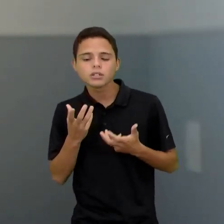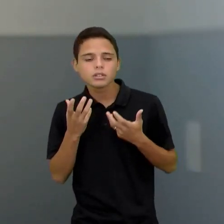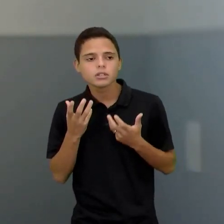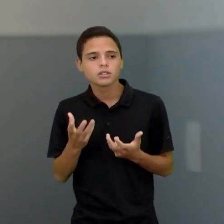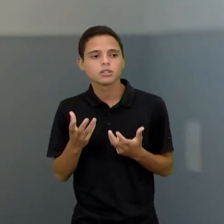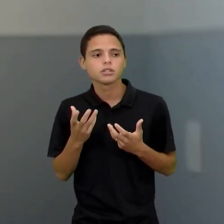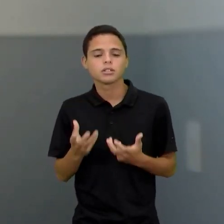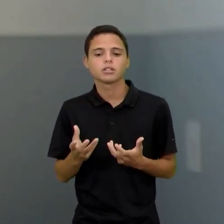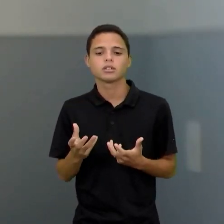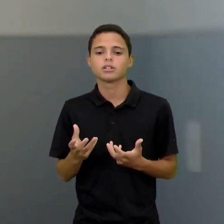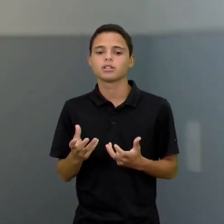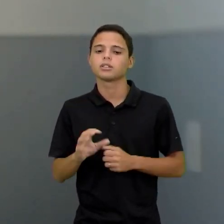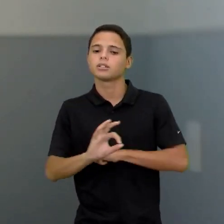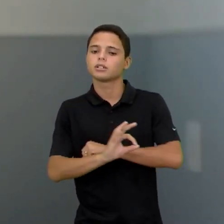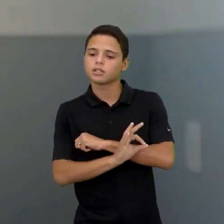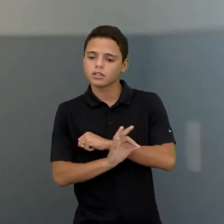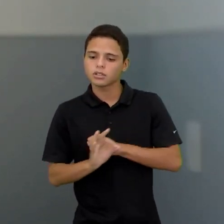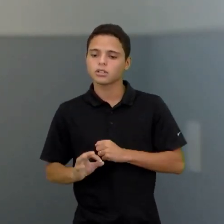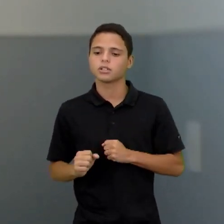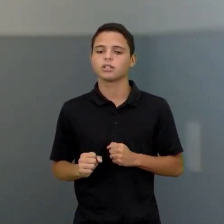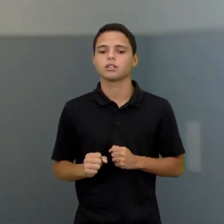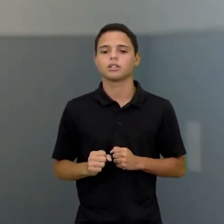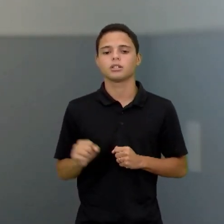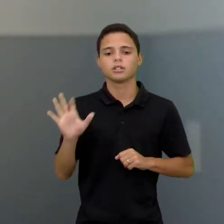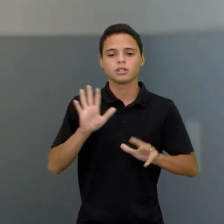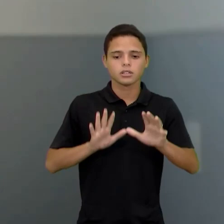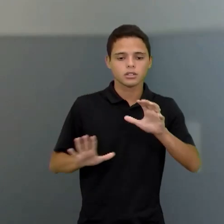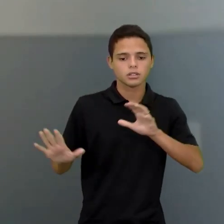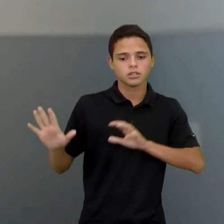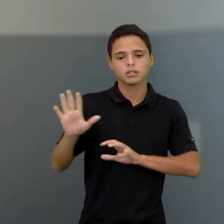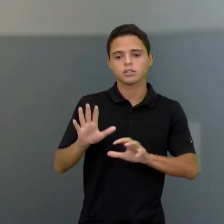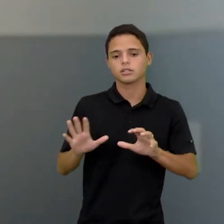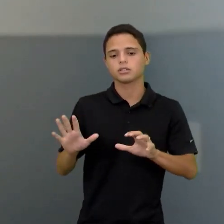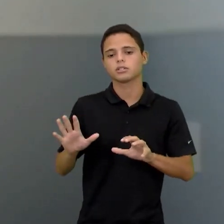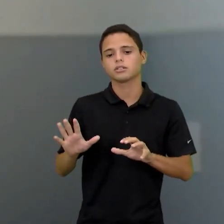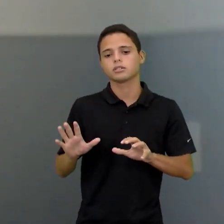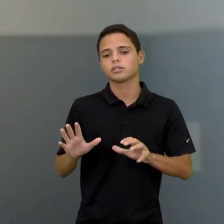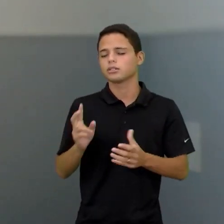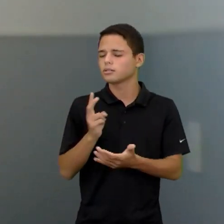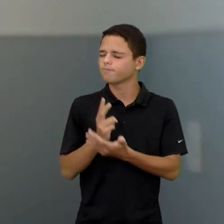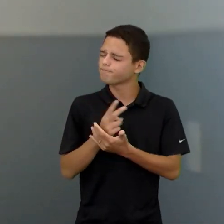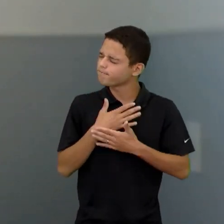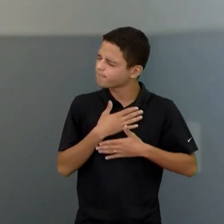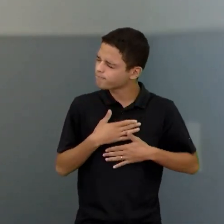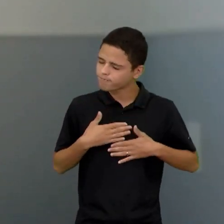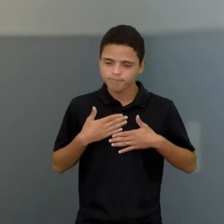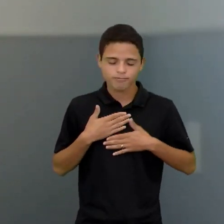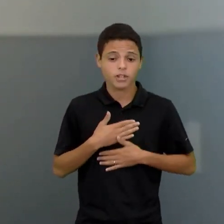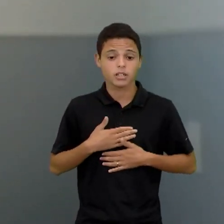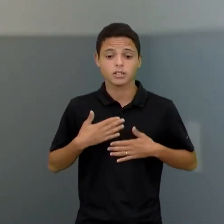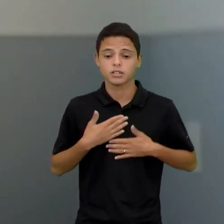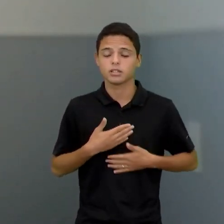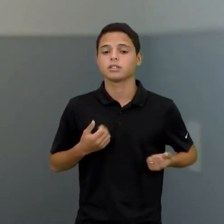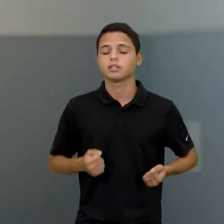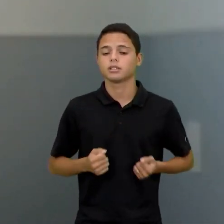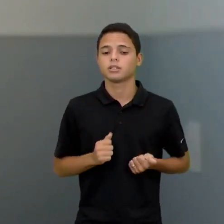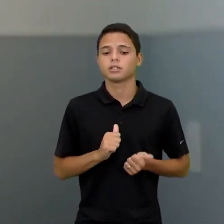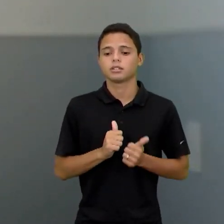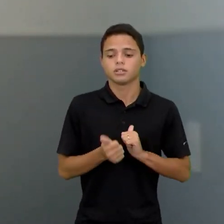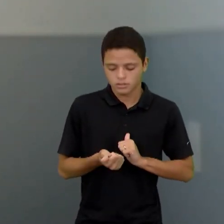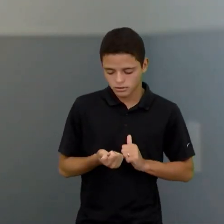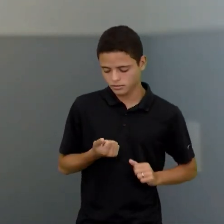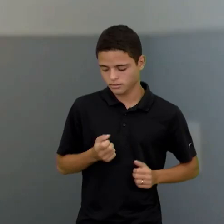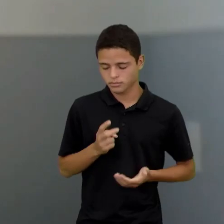era um curso novo naquele momento. Era um menino muito ativo, que sempre gostei muito de esporte. Esporte sempre